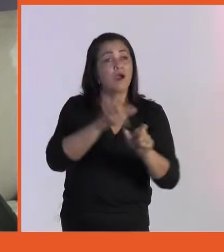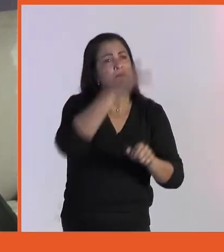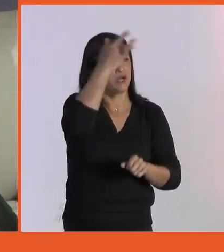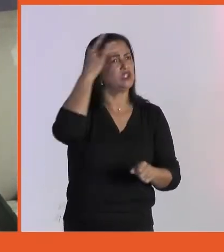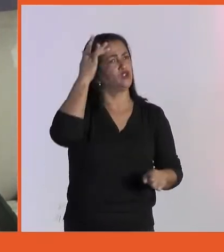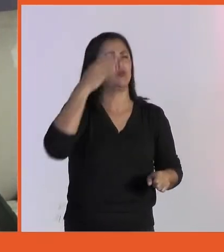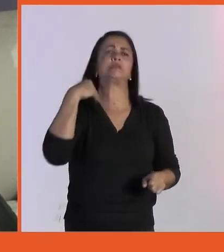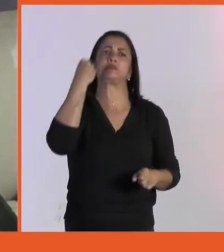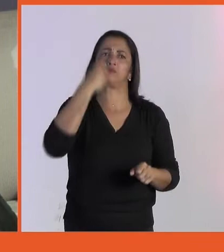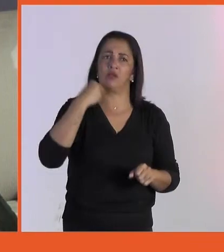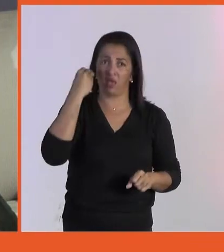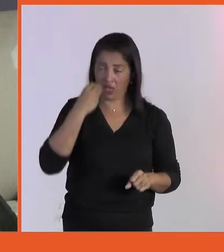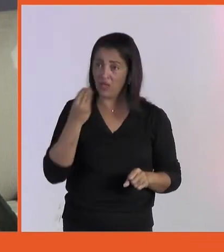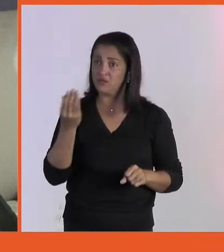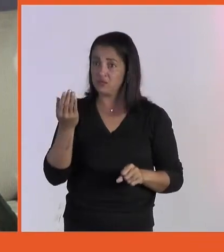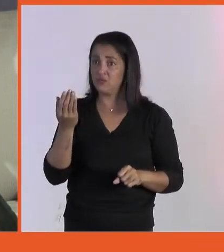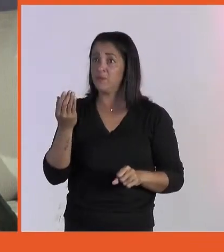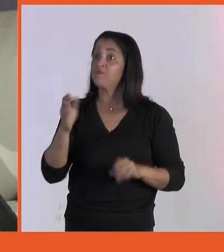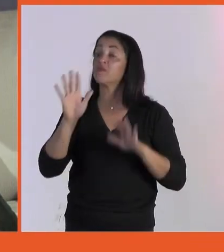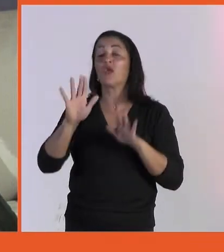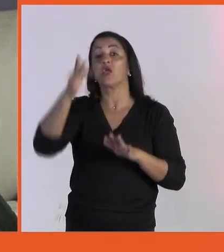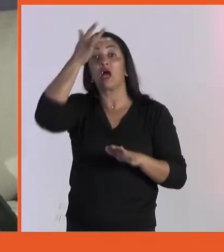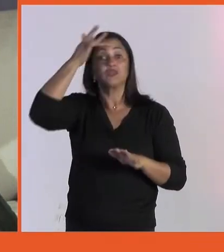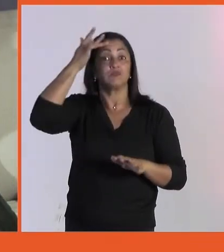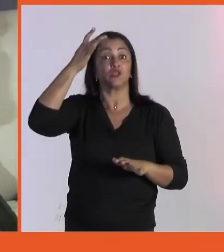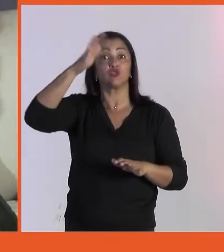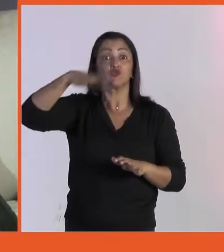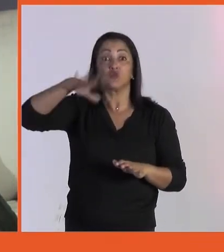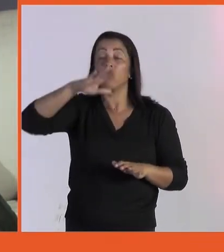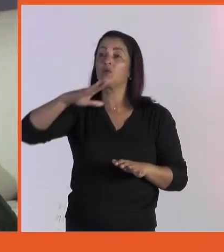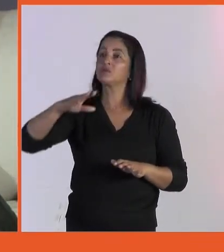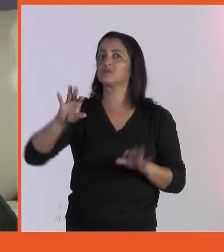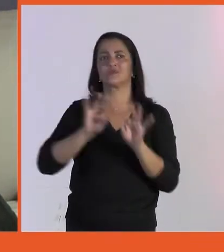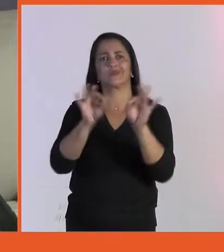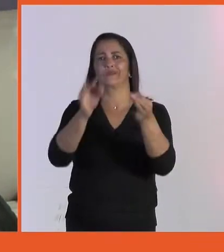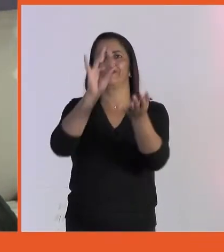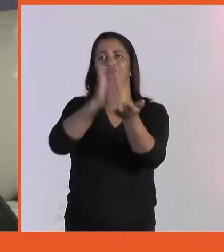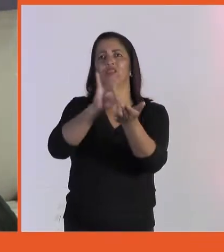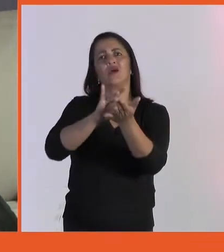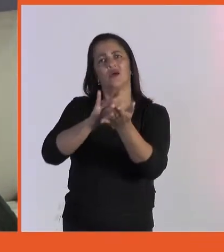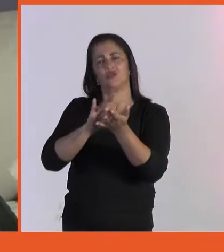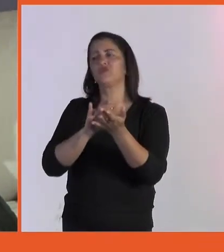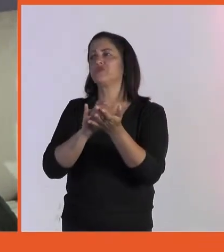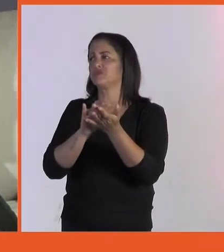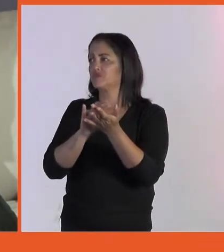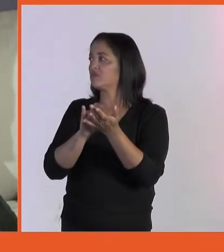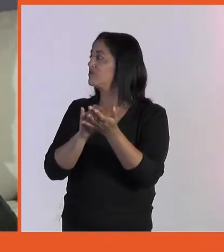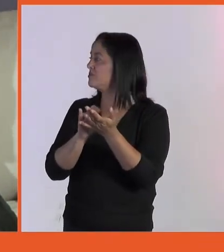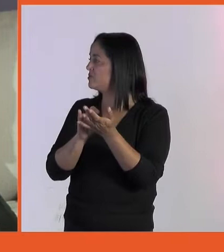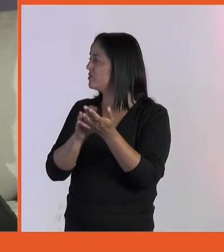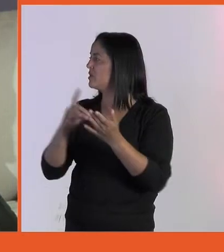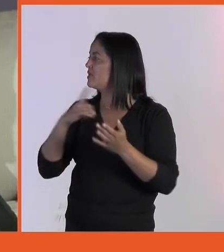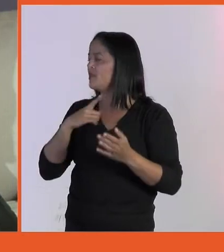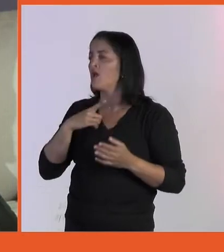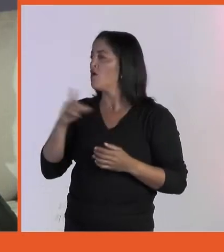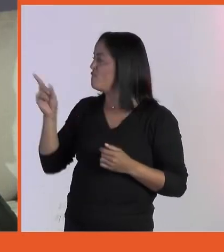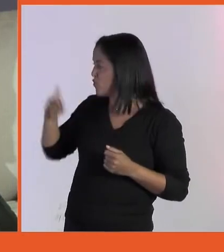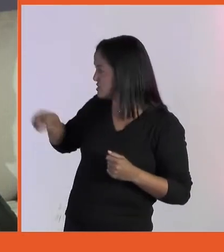perrengues. E o pessoal, nossa, eles simplesmente... Conta um pouco. Eles montaram uma